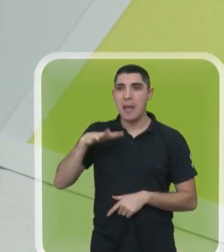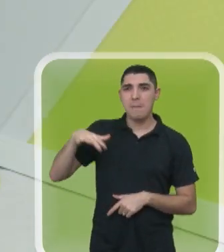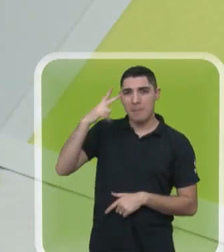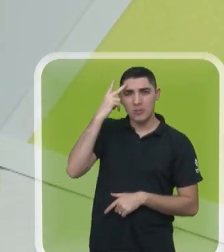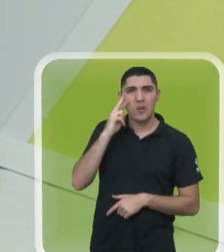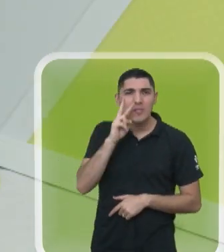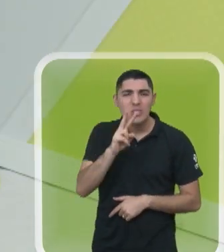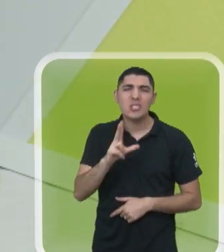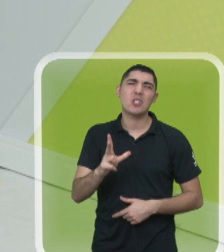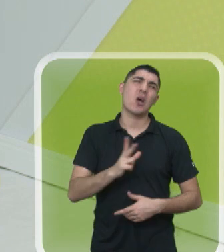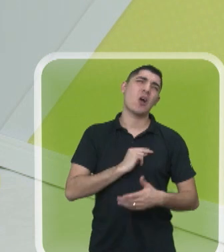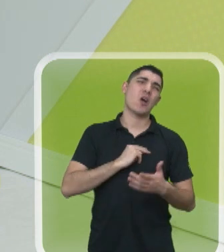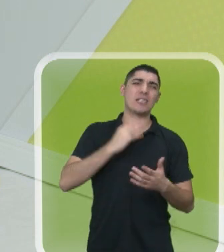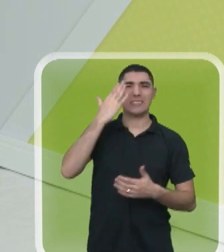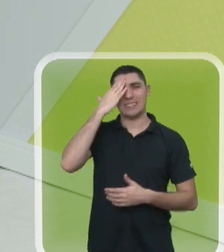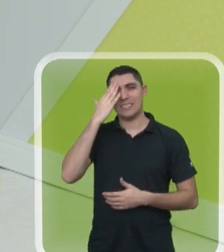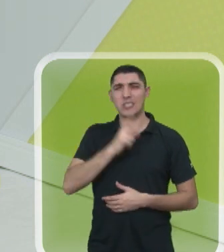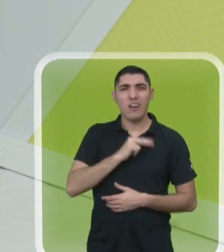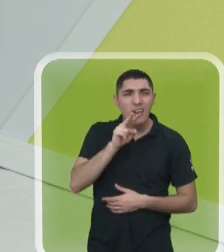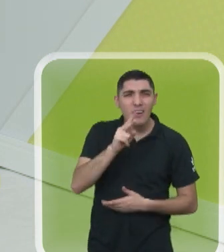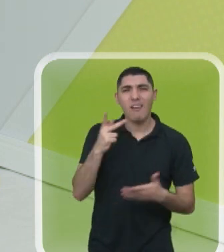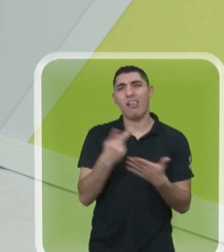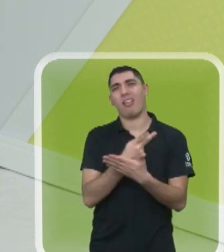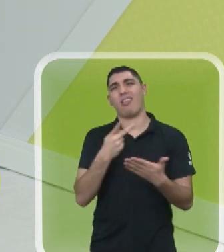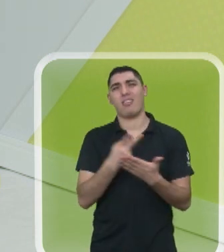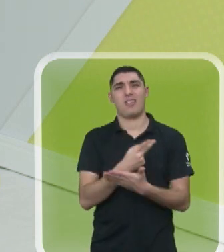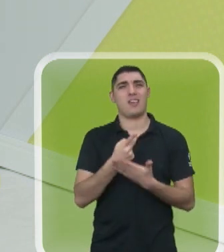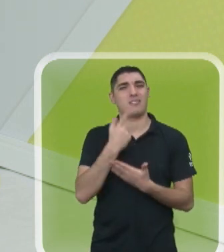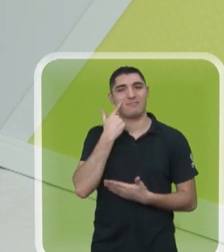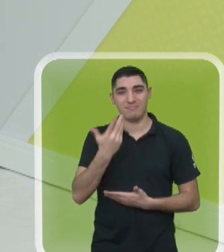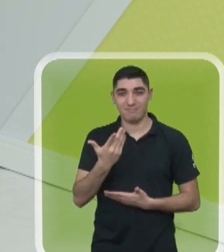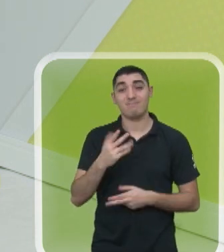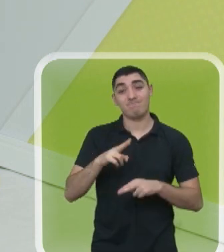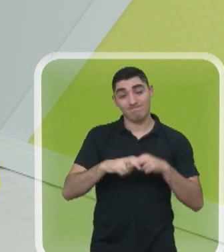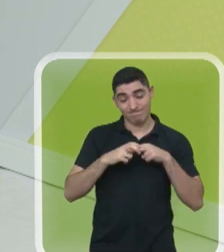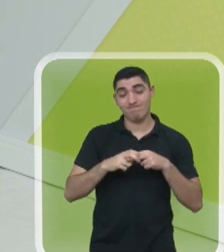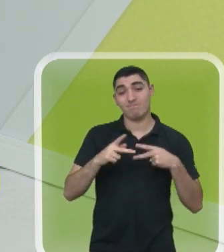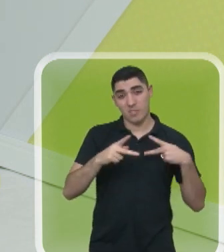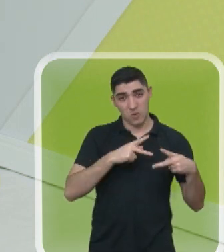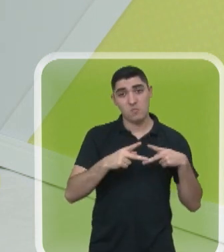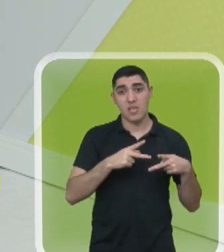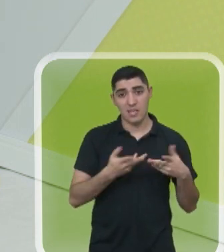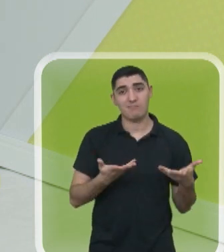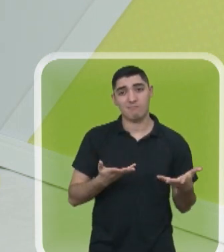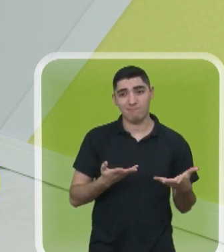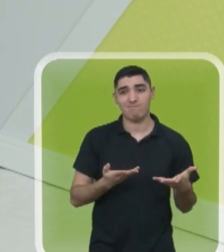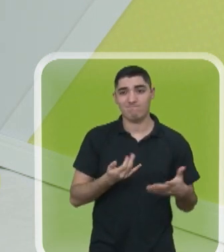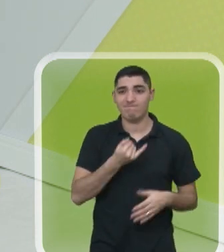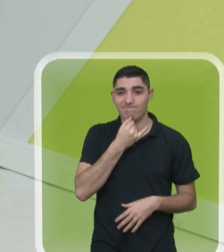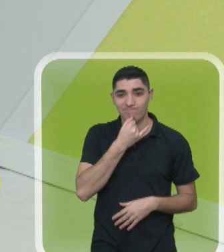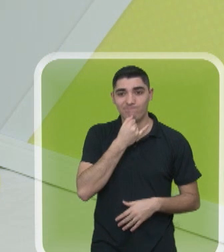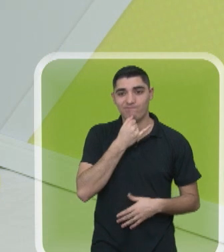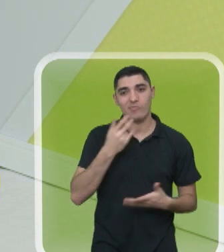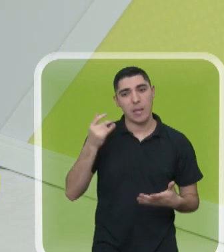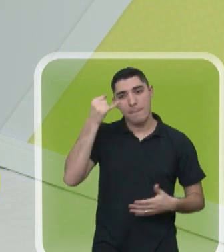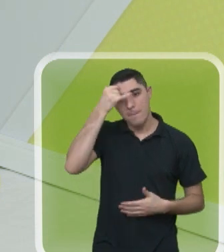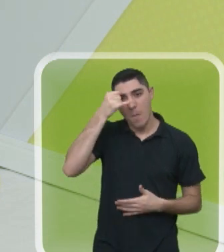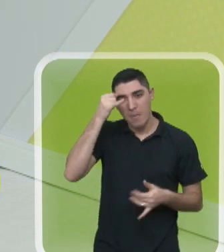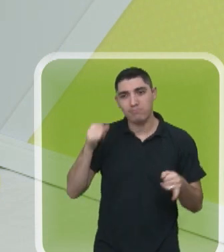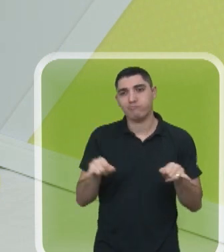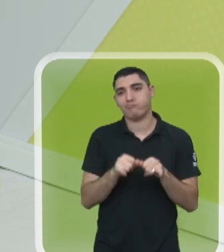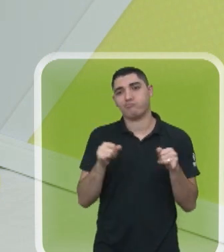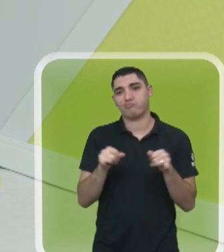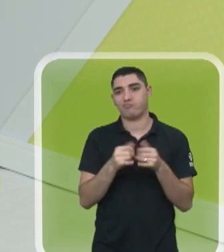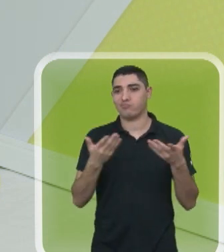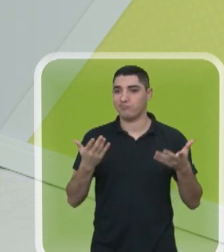falando, nossa, cada bola errada do São José ali no final da partida, realmente foi uma bobeira aí do São José. Era um